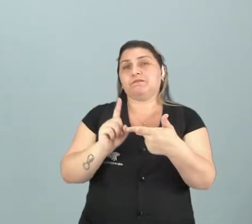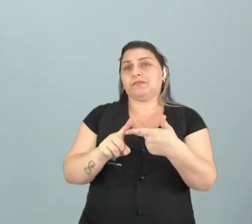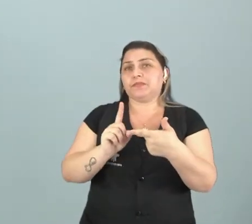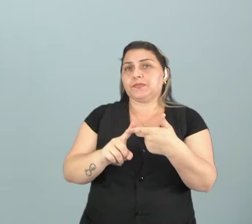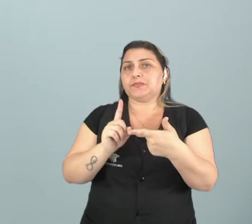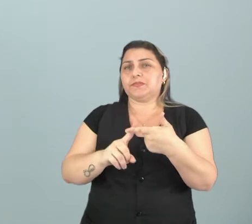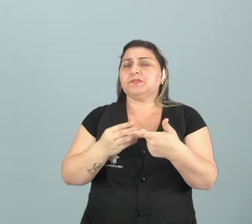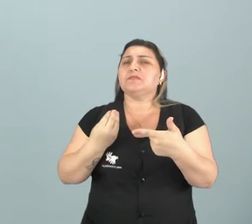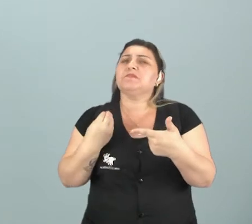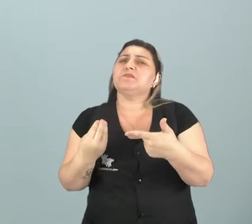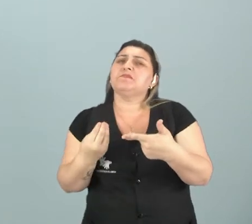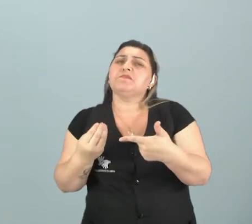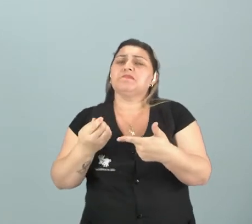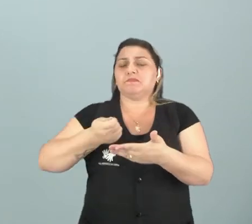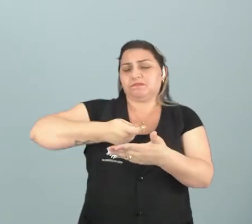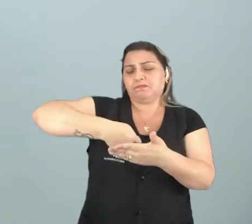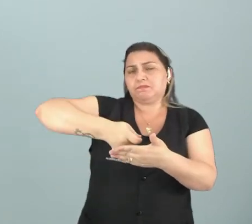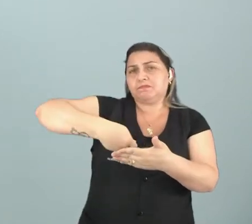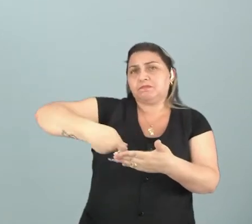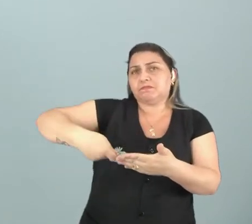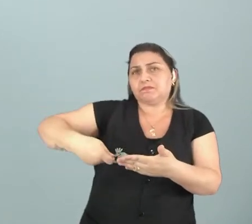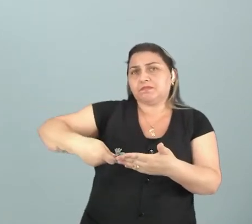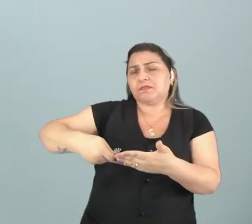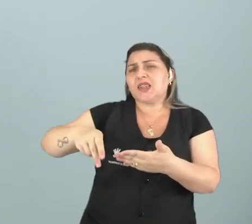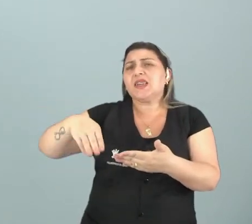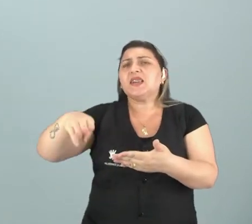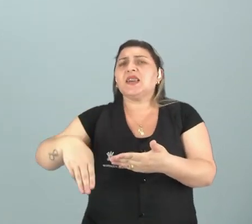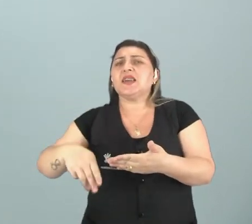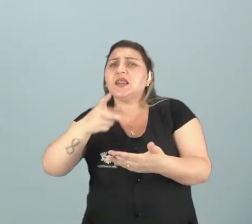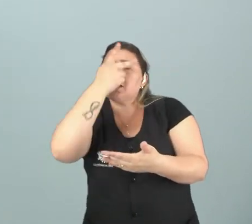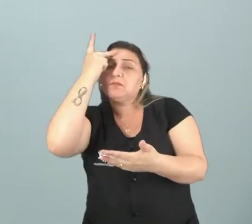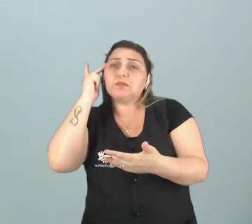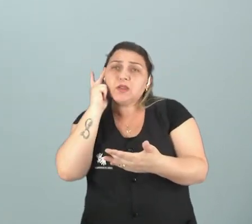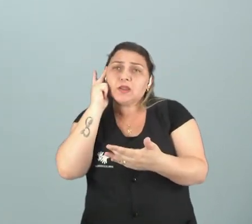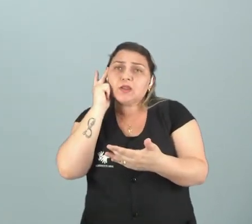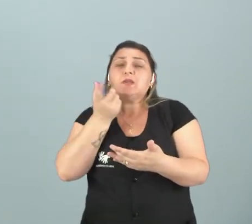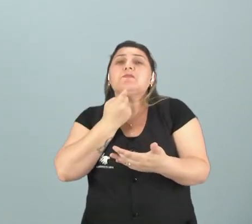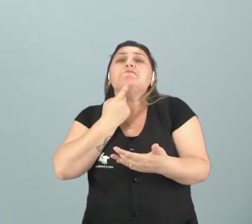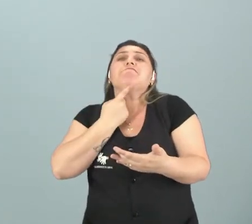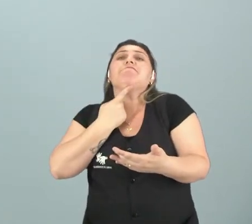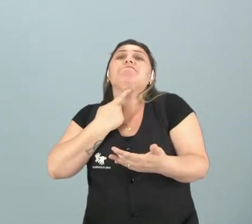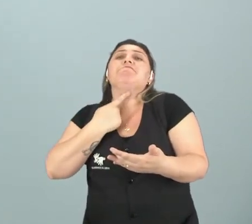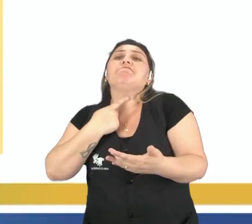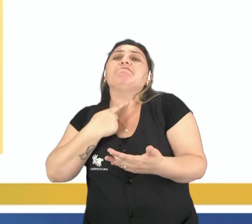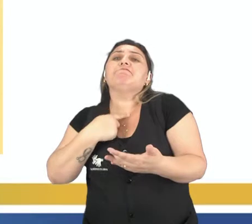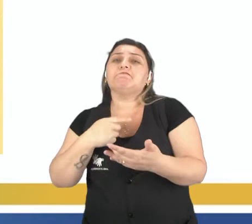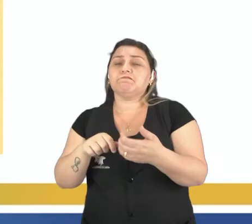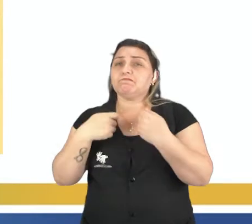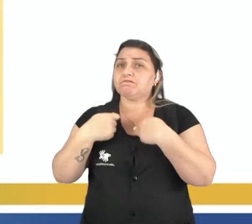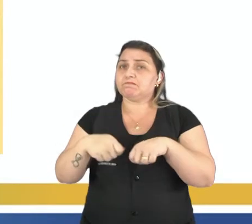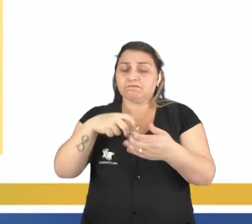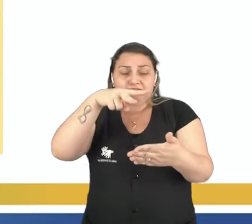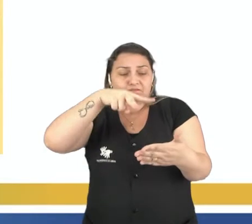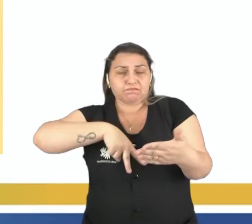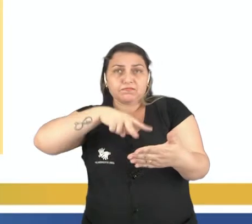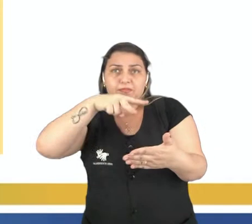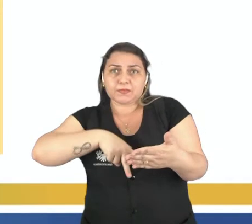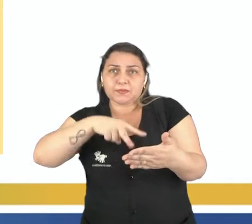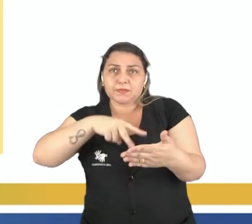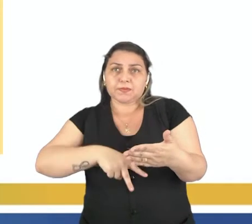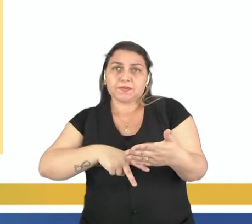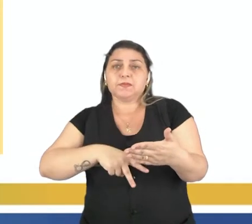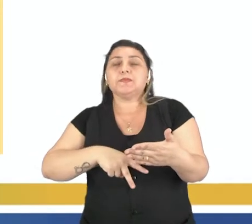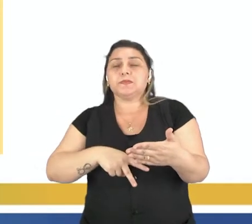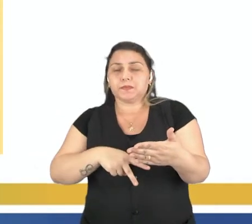ponto, para quem vai escrever? Quem é o público-alvo do seu texto? Vamos lá, o público-alvo de